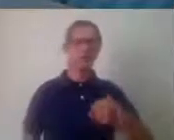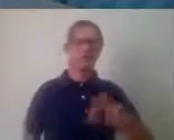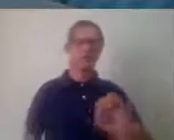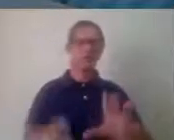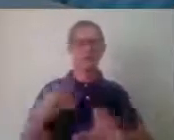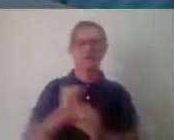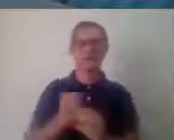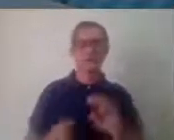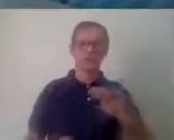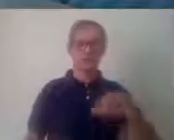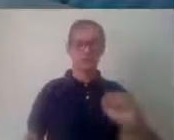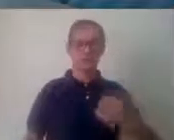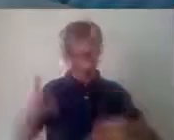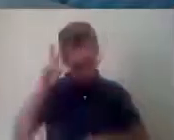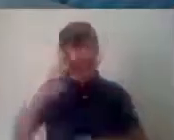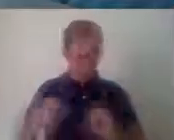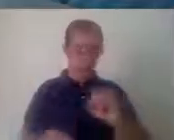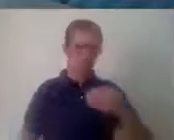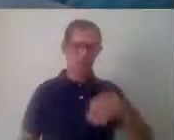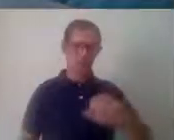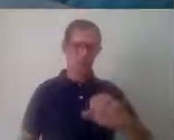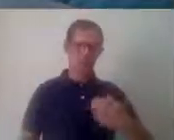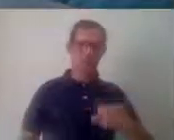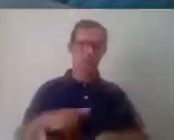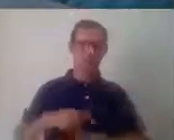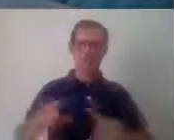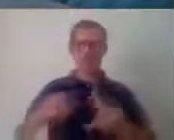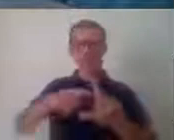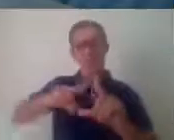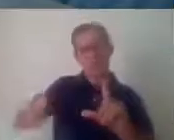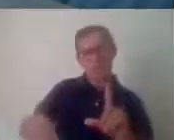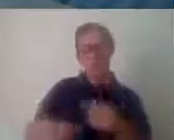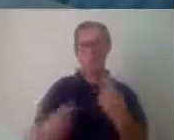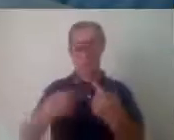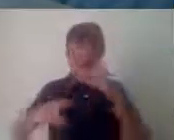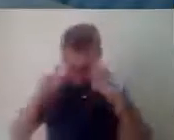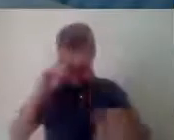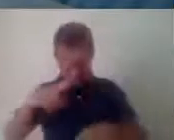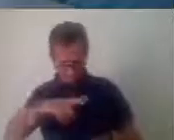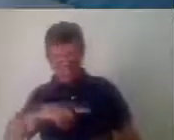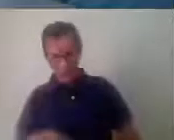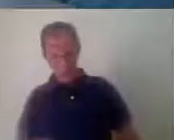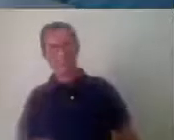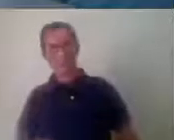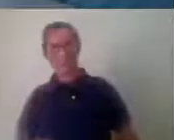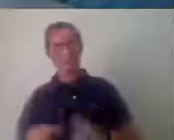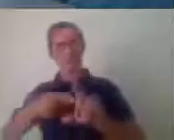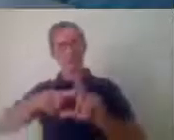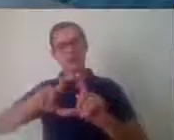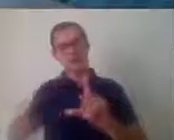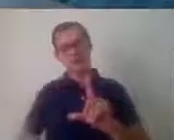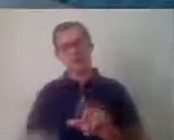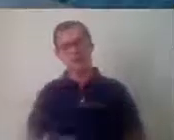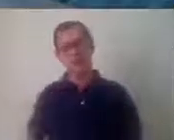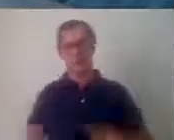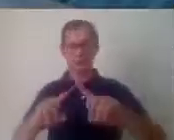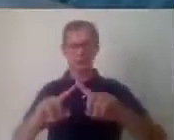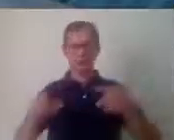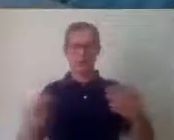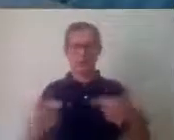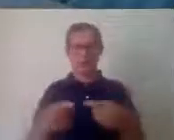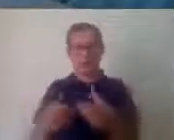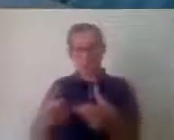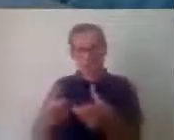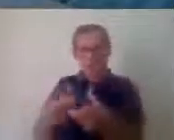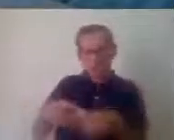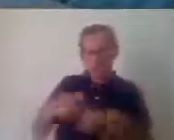Riemann. Lembra o que é a soma de Riemann? Você tem lá uma curva e qual que era a ideia? Você preenche aquela curva com retângulozinhos.